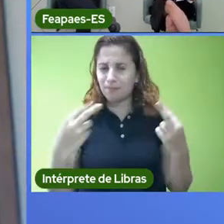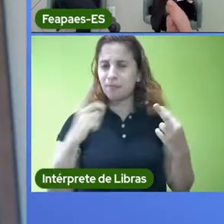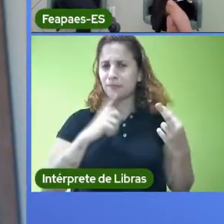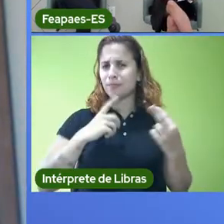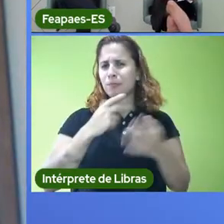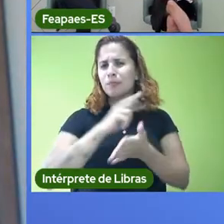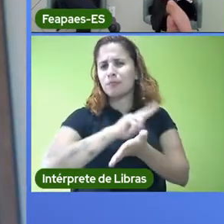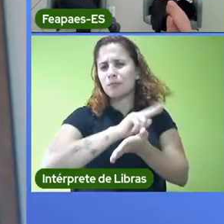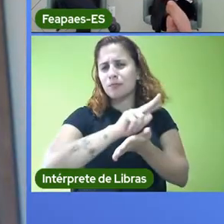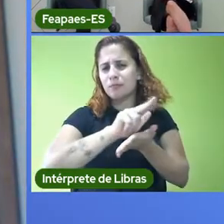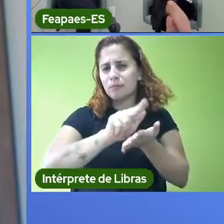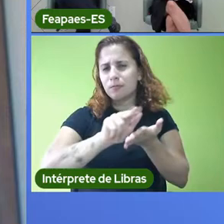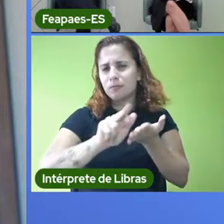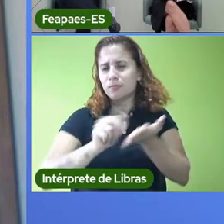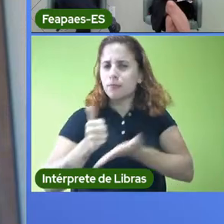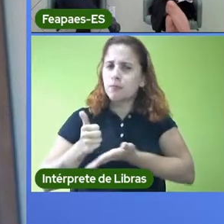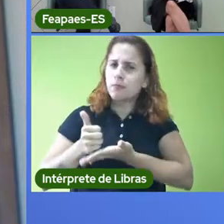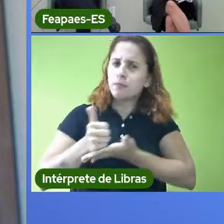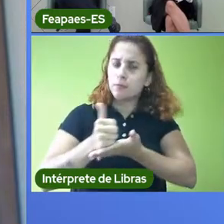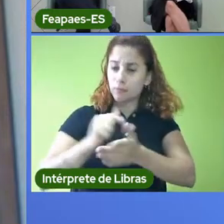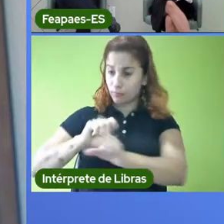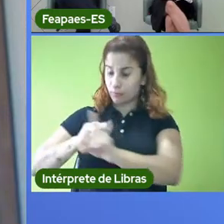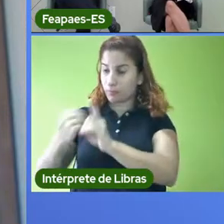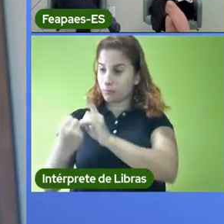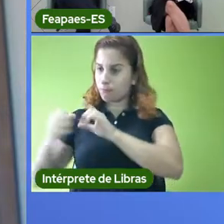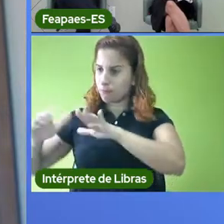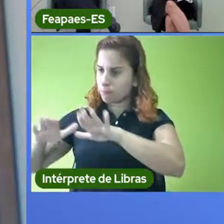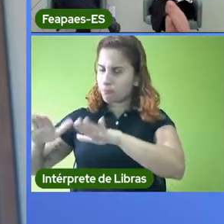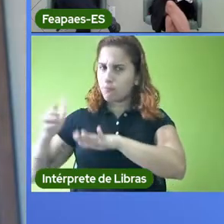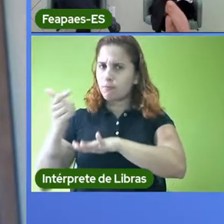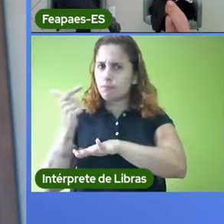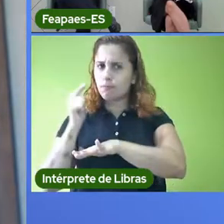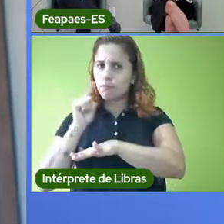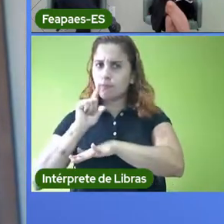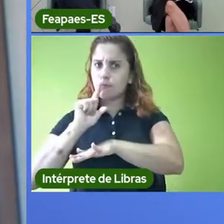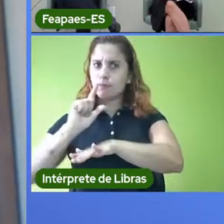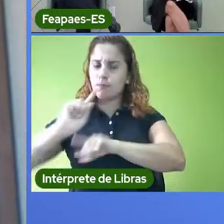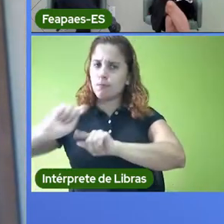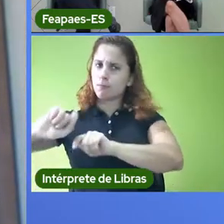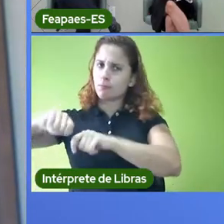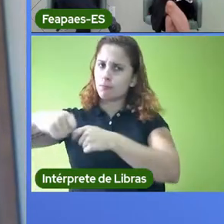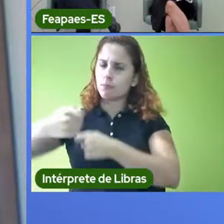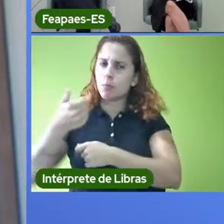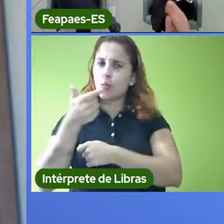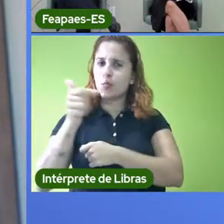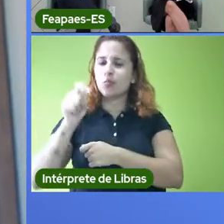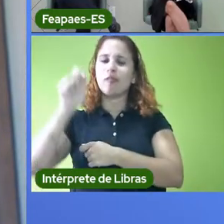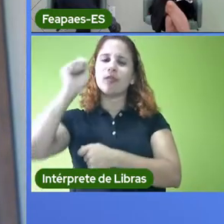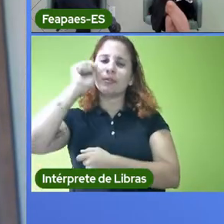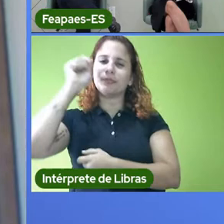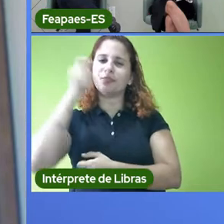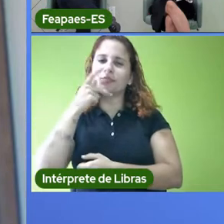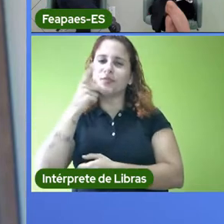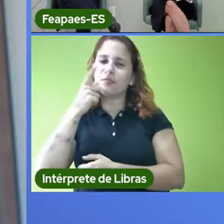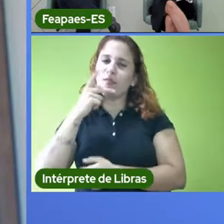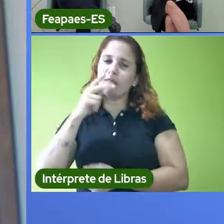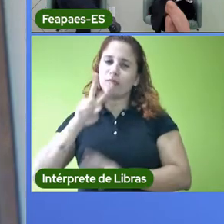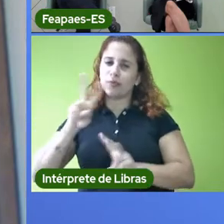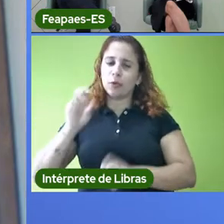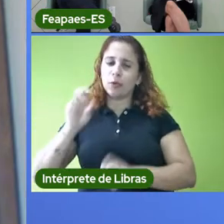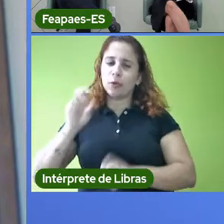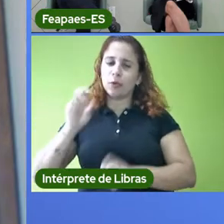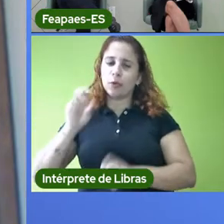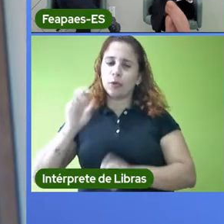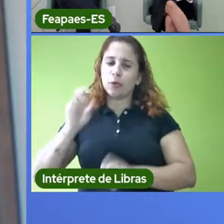para, de fato, se a gente quiser, né, usar outro autor da sociologia que traz aí essas questões, o